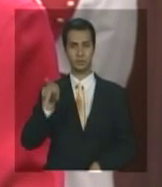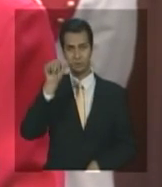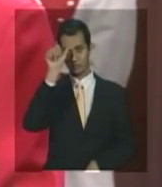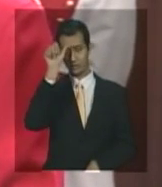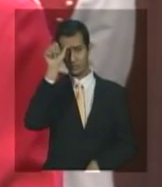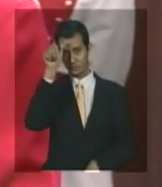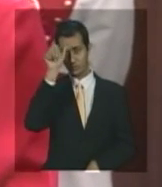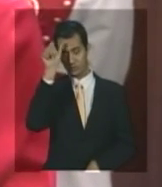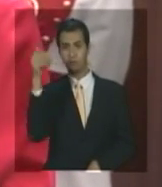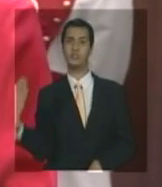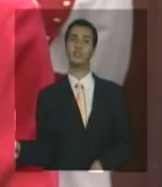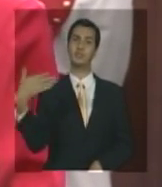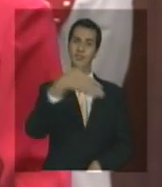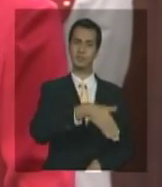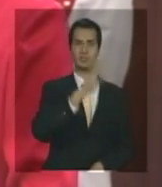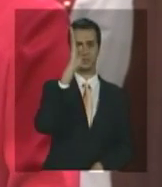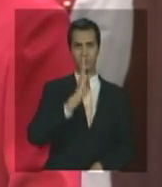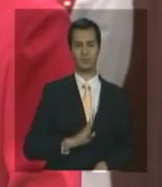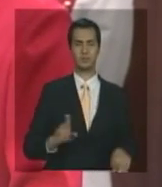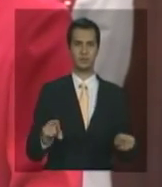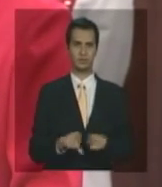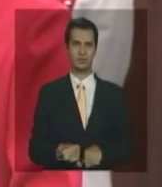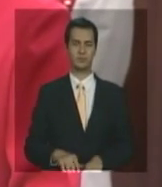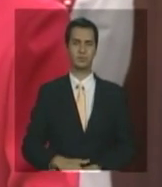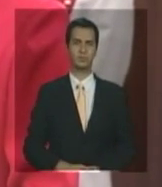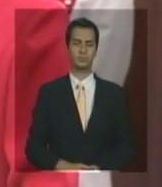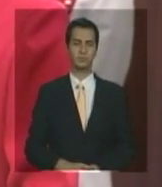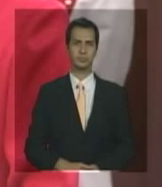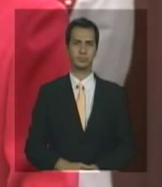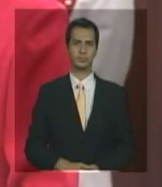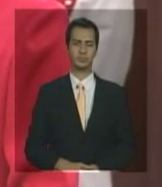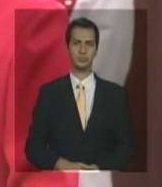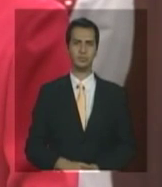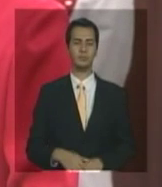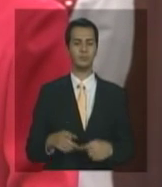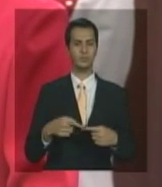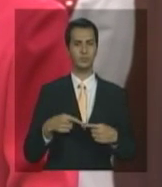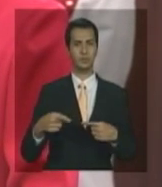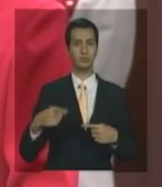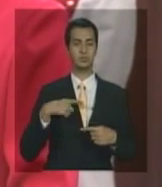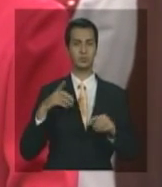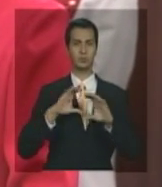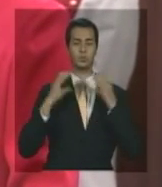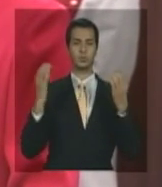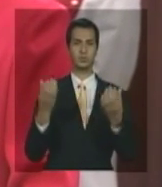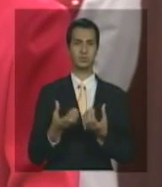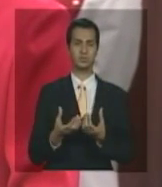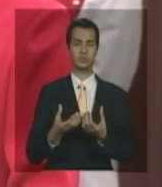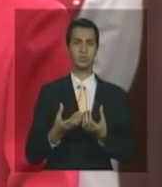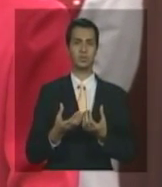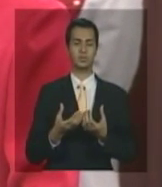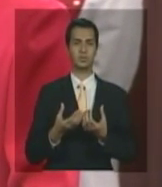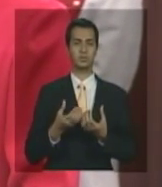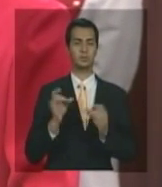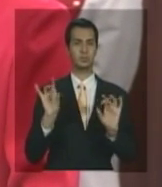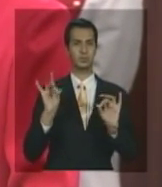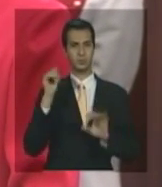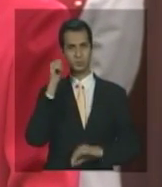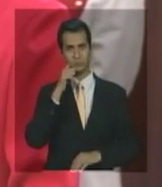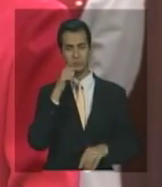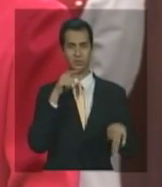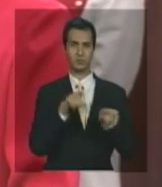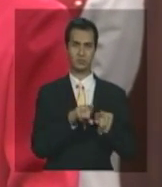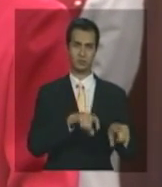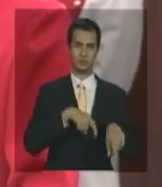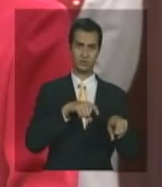Senhora Presidenta, por ocasião da recente Conferência Global sobre a Mulher e Agricultura em Nova Delhi, Vossa